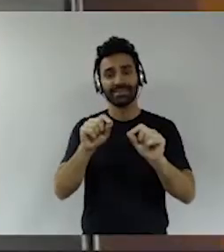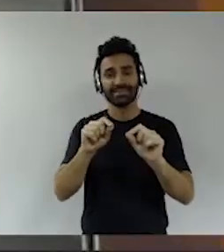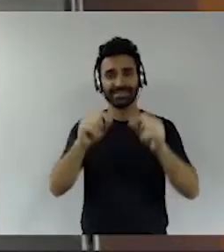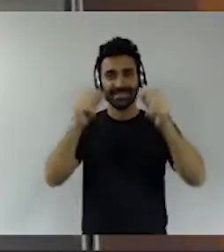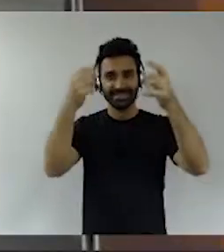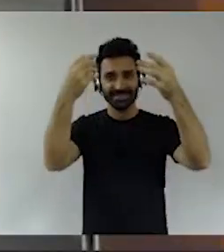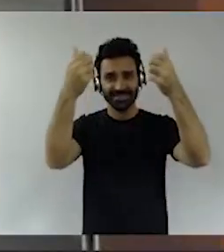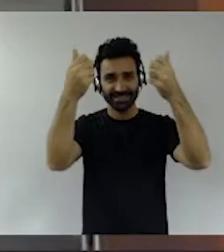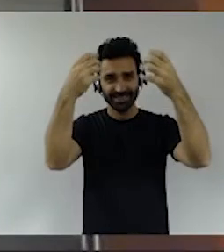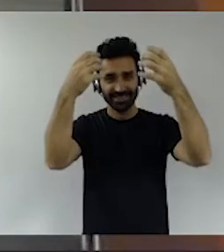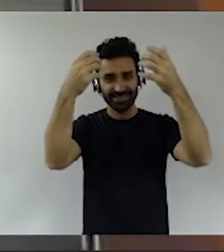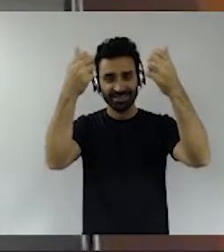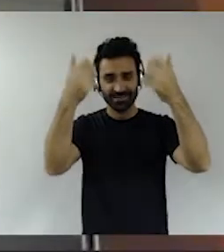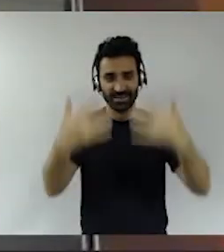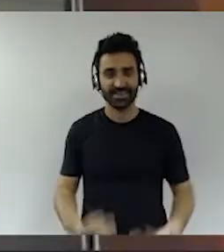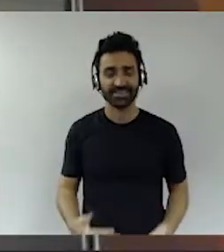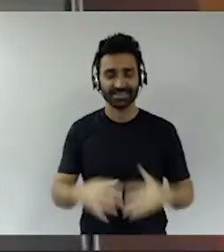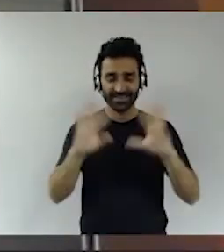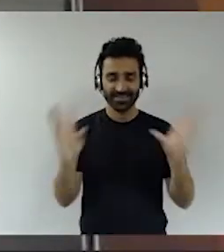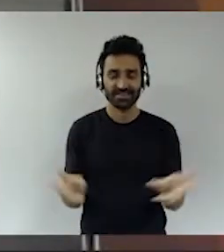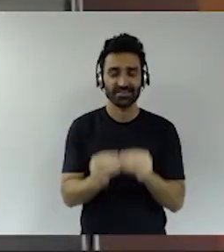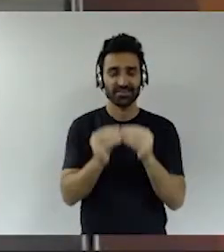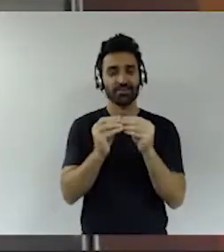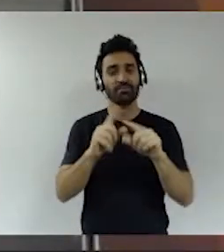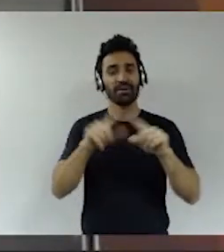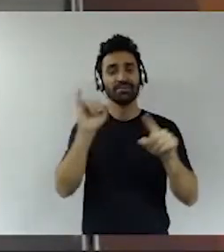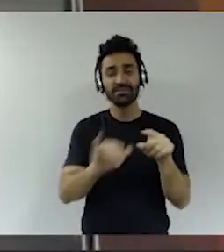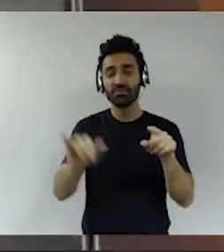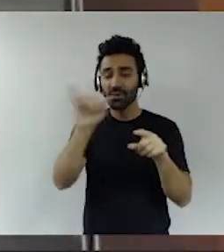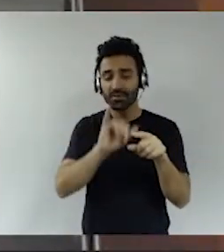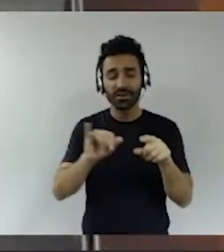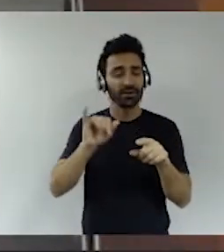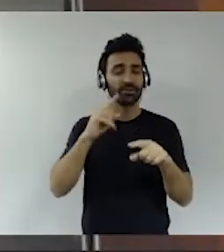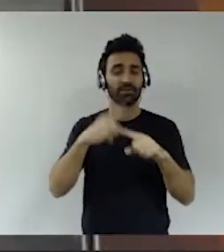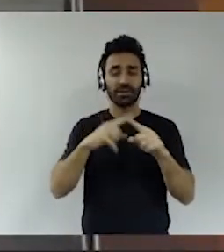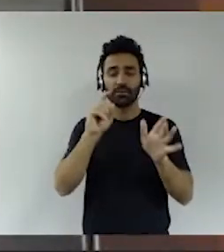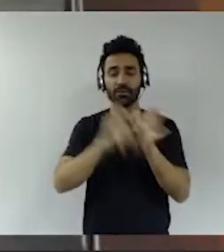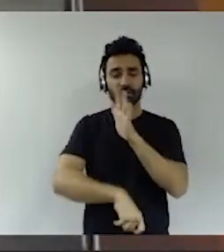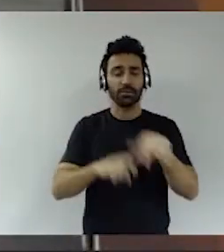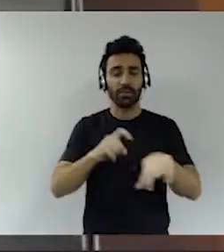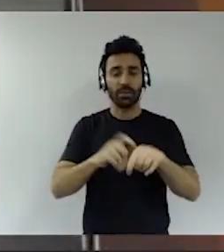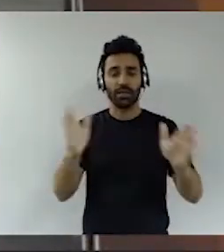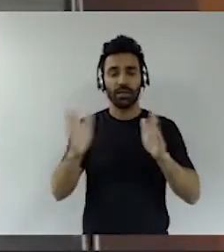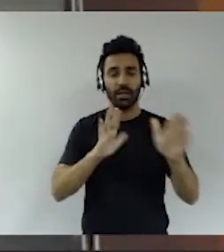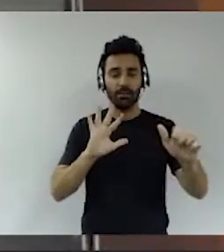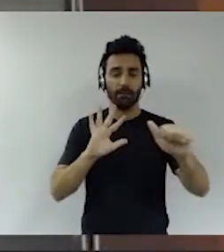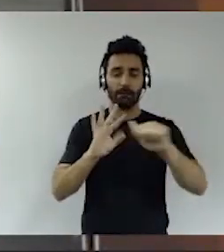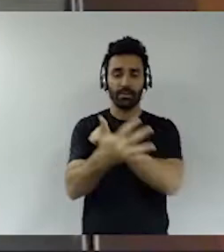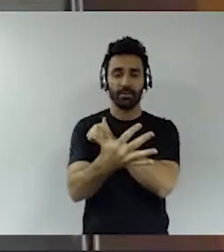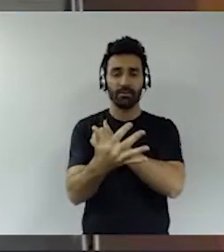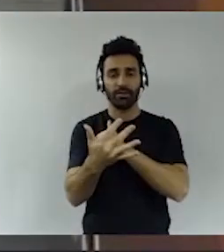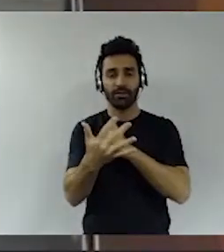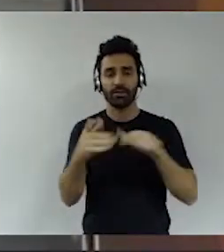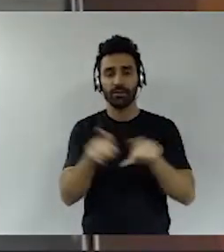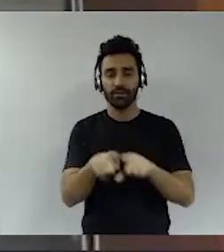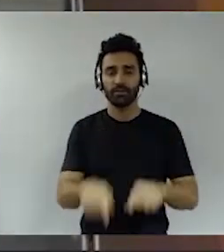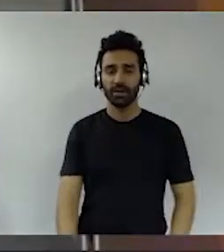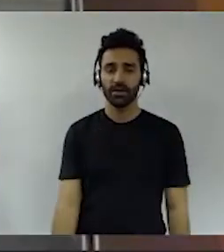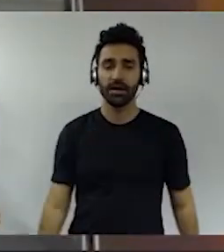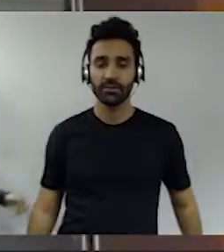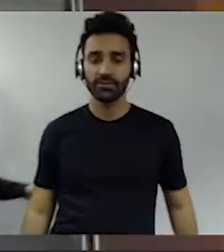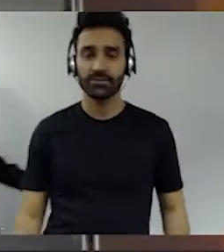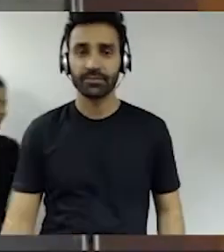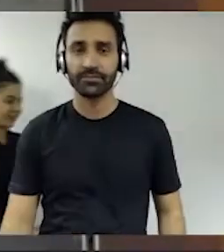singelas, mas importantes, a respeito da tributação em tempos da pandemia. Eu vou falar um pouco sobre a